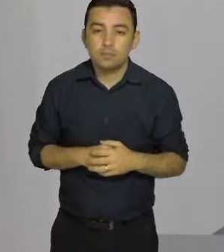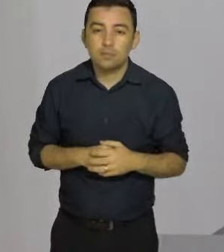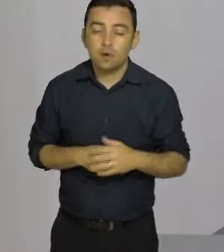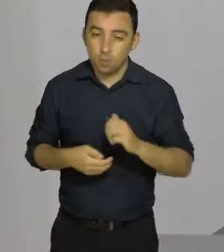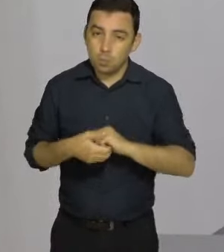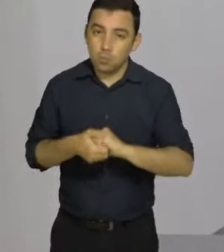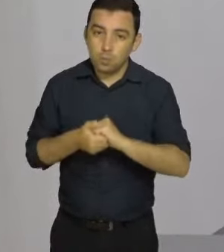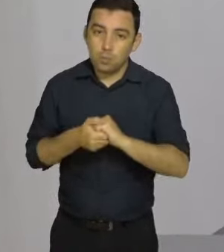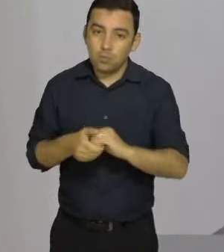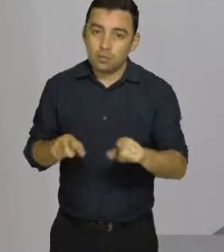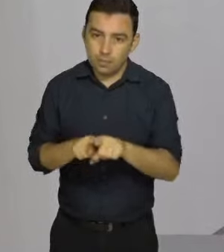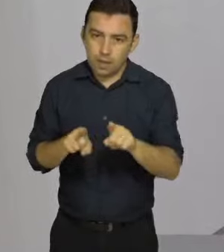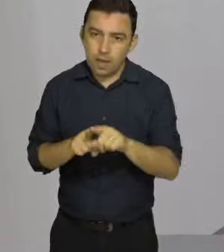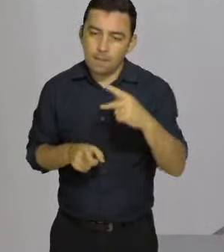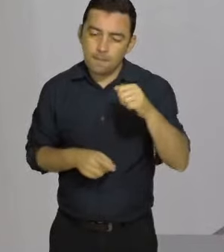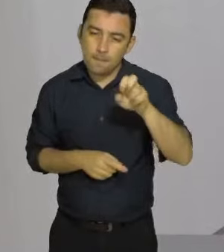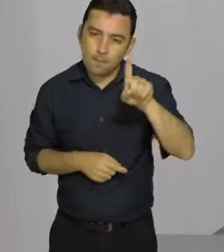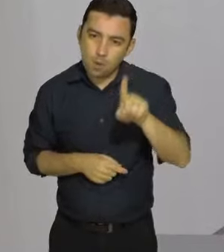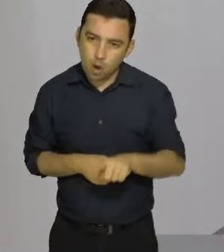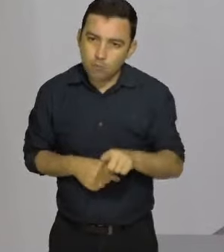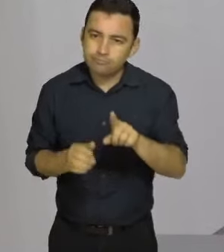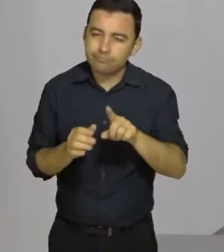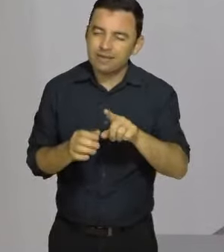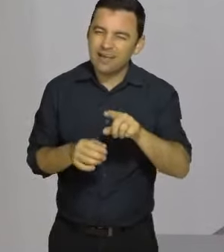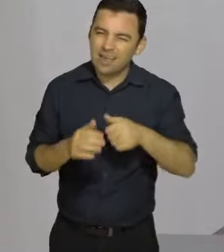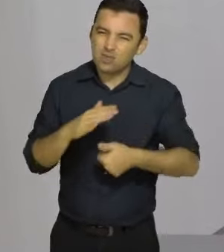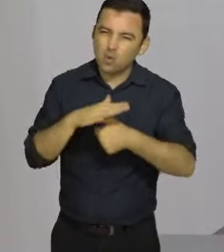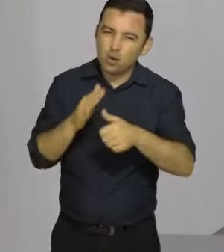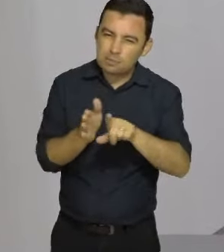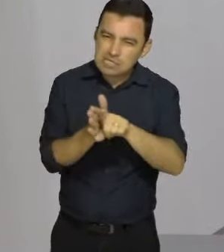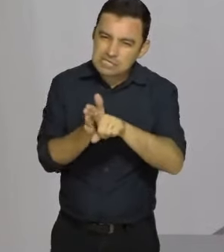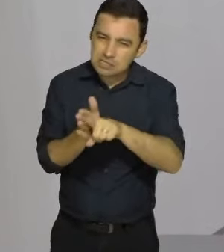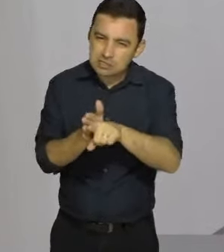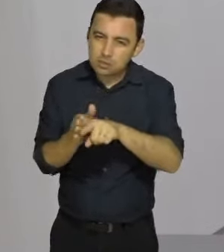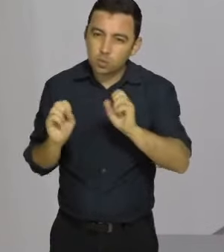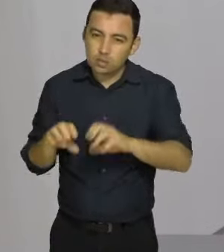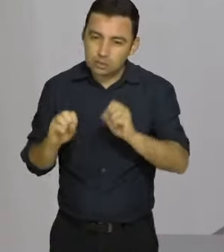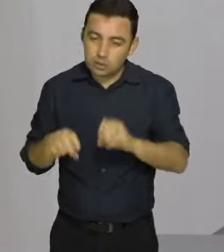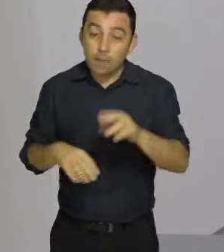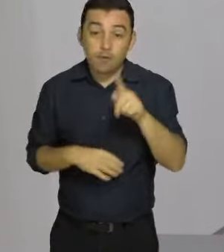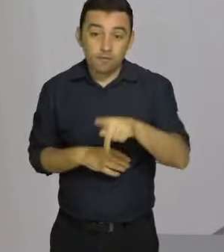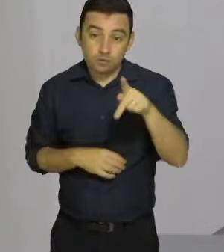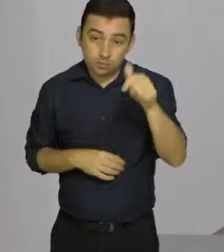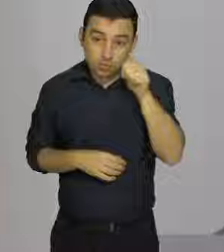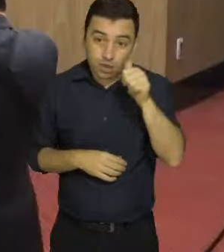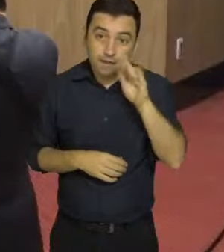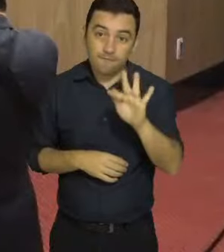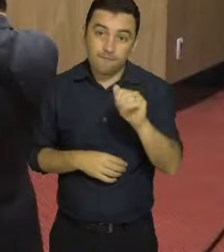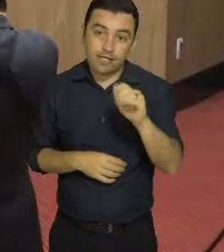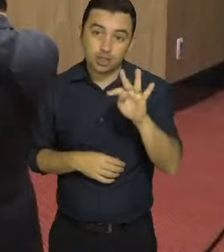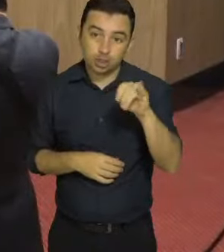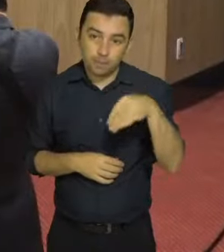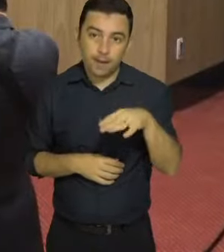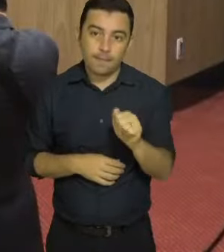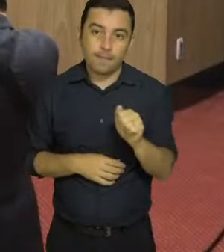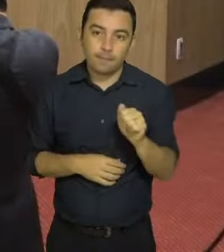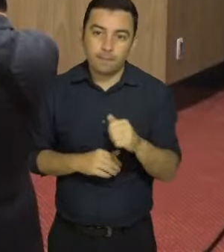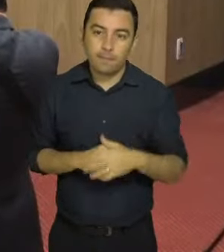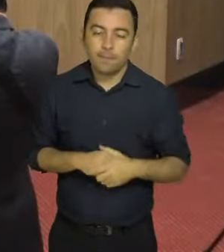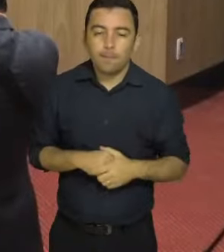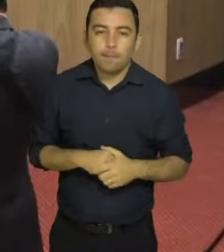a pró-reitora de pesquisa do Instituto Federal de Educação, professora Fátima Maria Moreira.